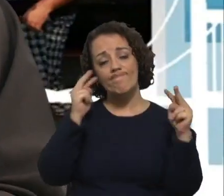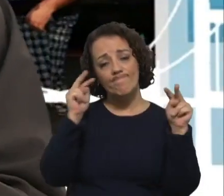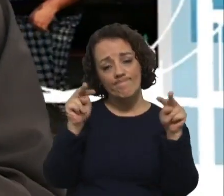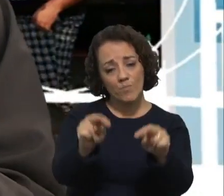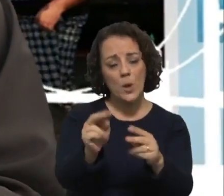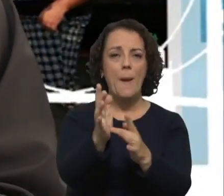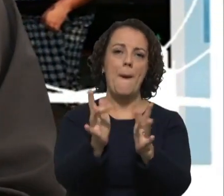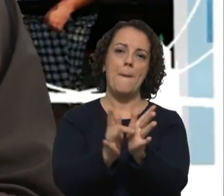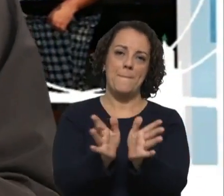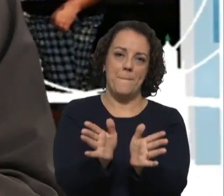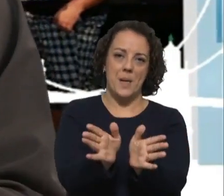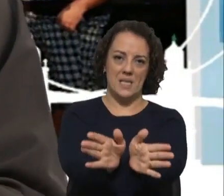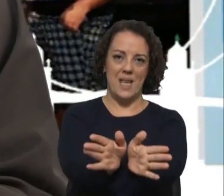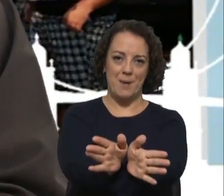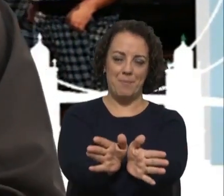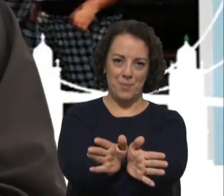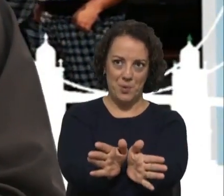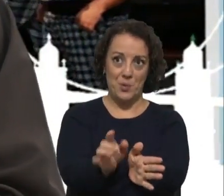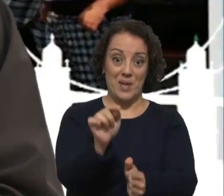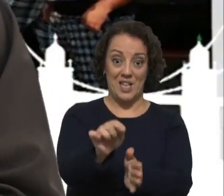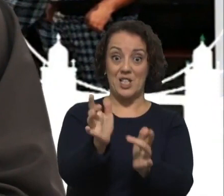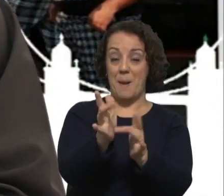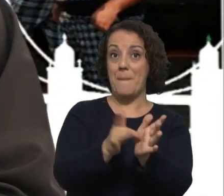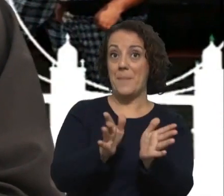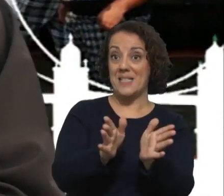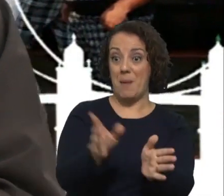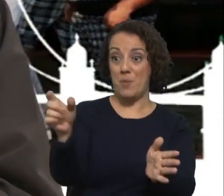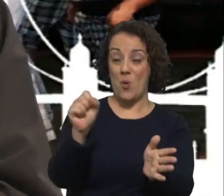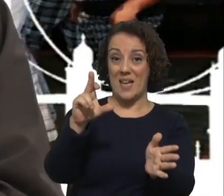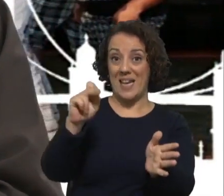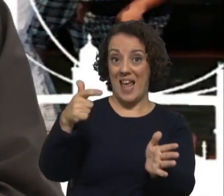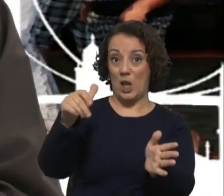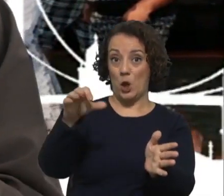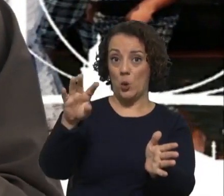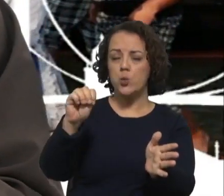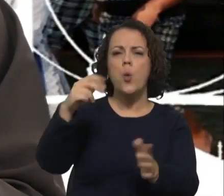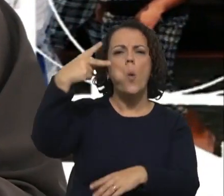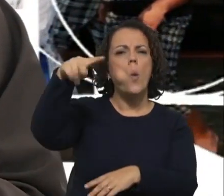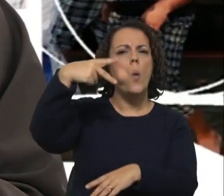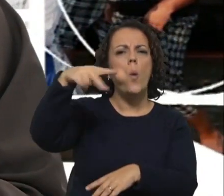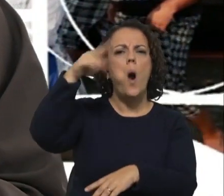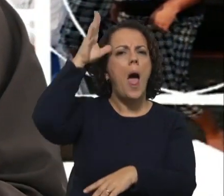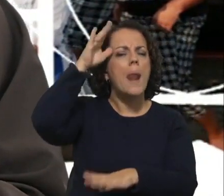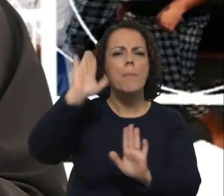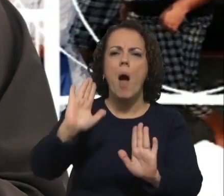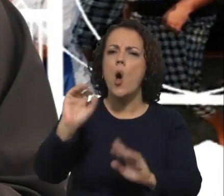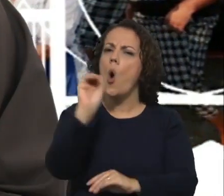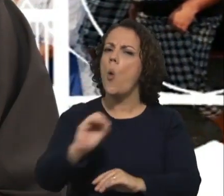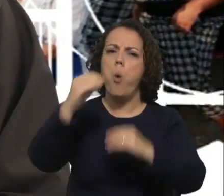só, no presépio de Grécio, só convocou os 2 animais. Não havia Nossa Senhora, não havia São